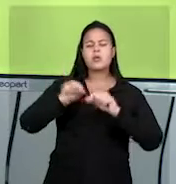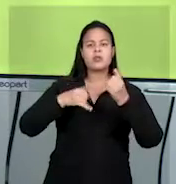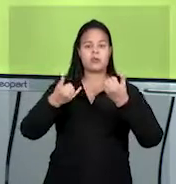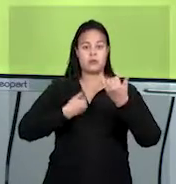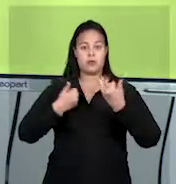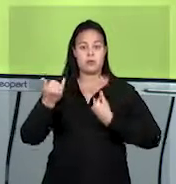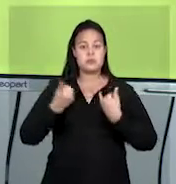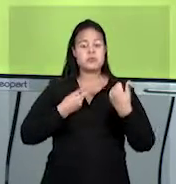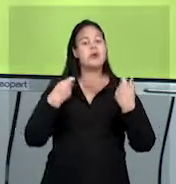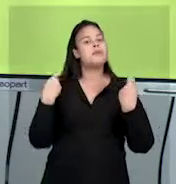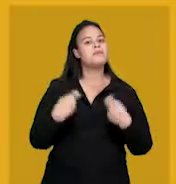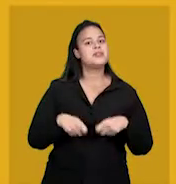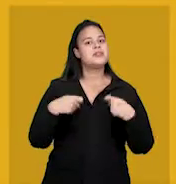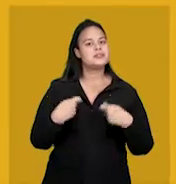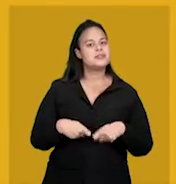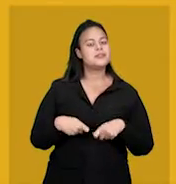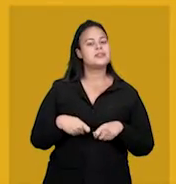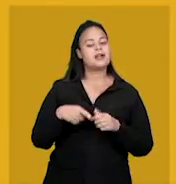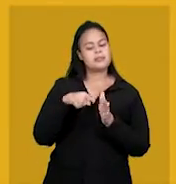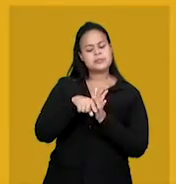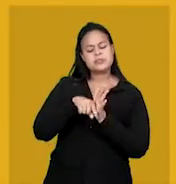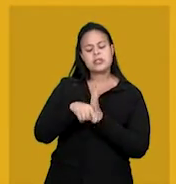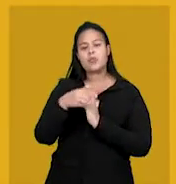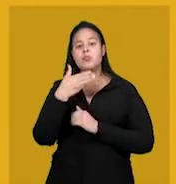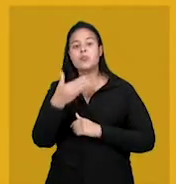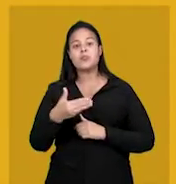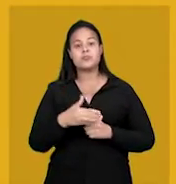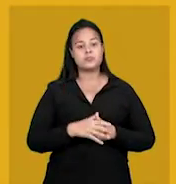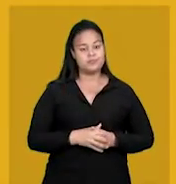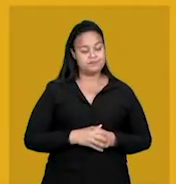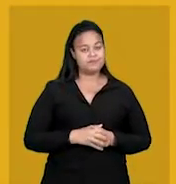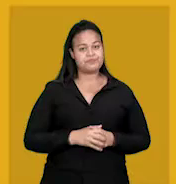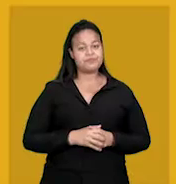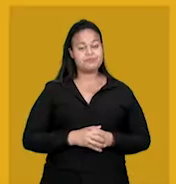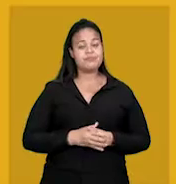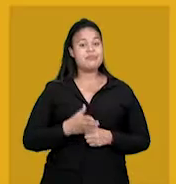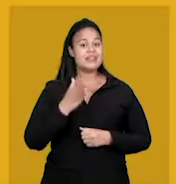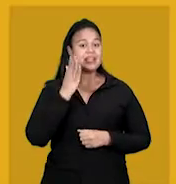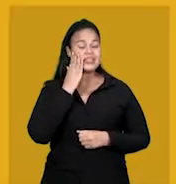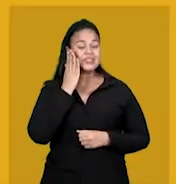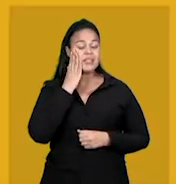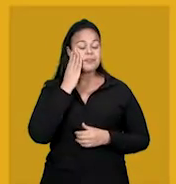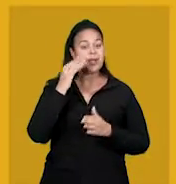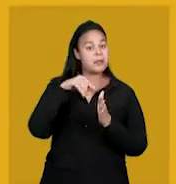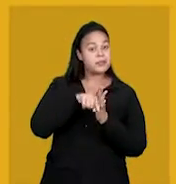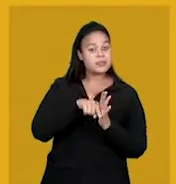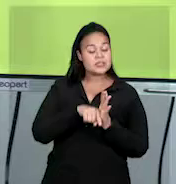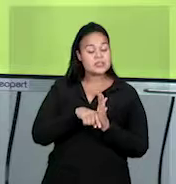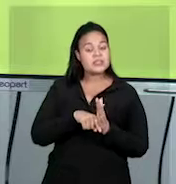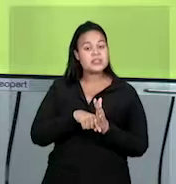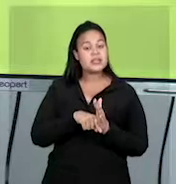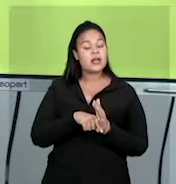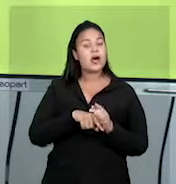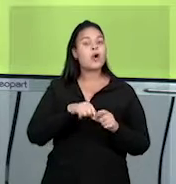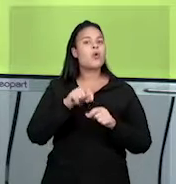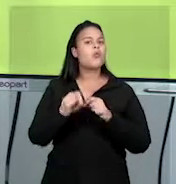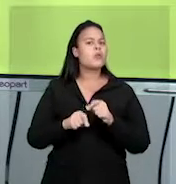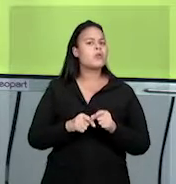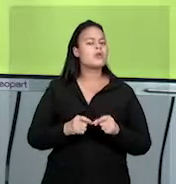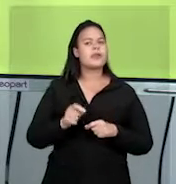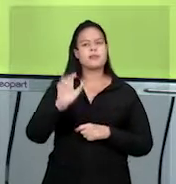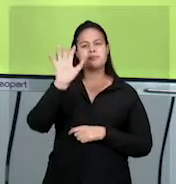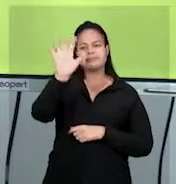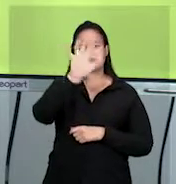a gente tem que saber qual que é a natureza dos nossos dados. E saber a natureza dos nossos dados implica dizer se eu estou falando de